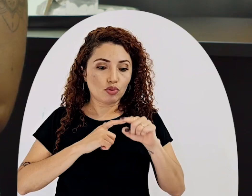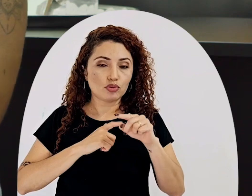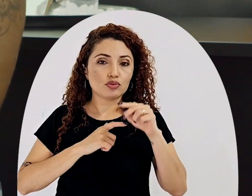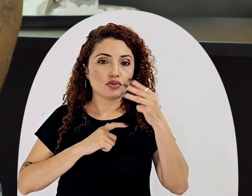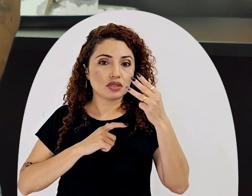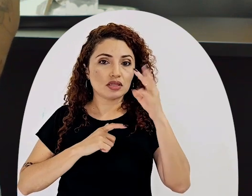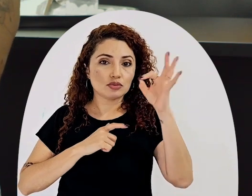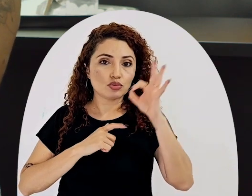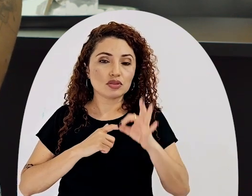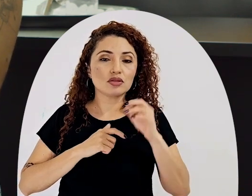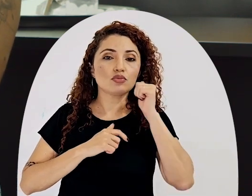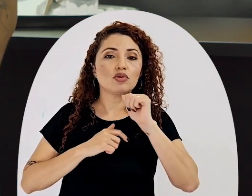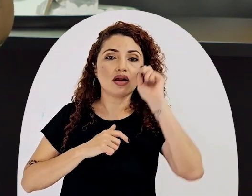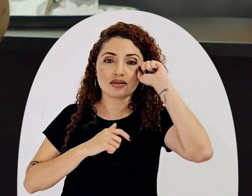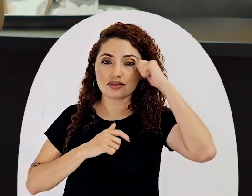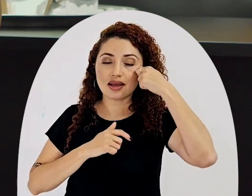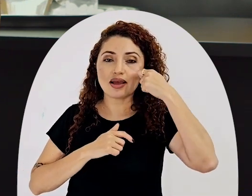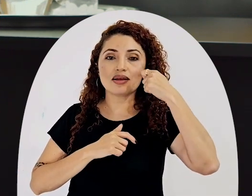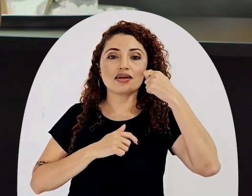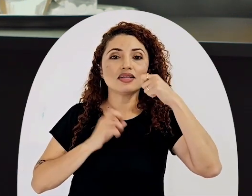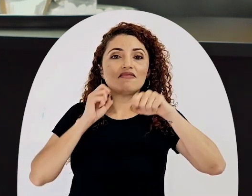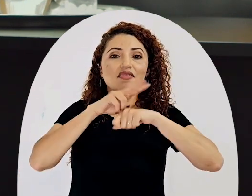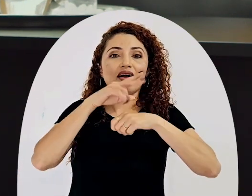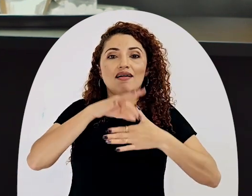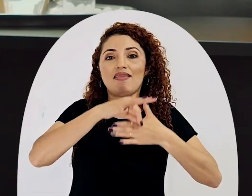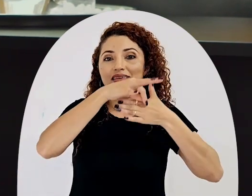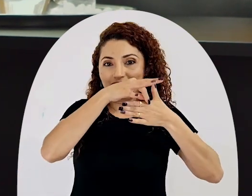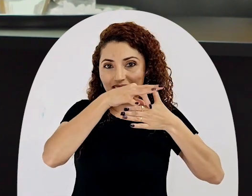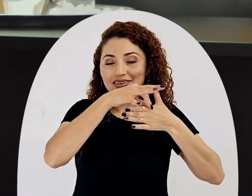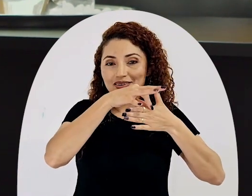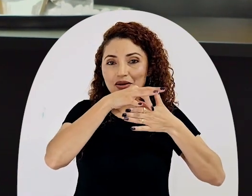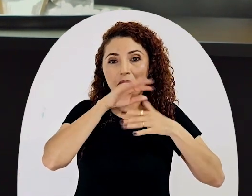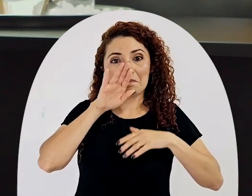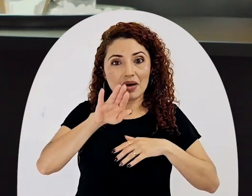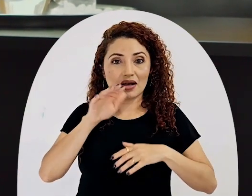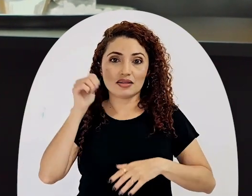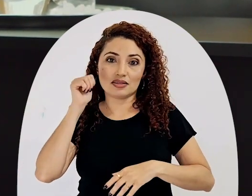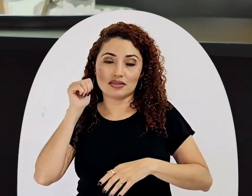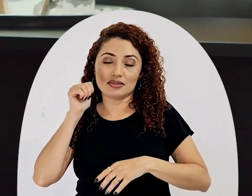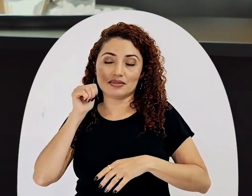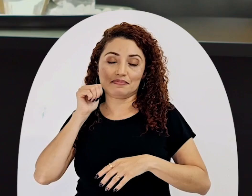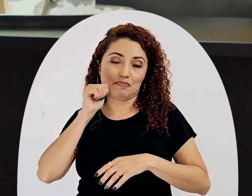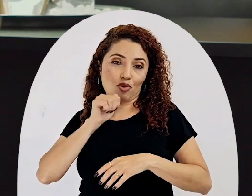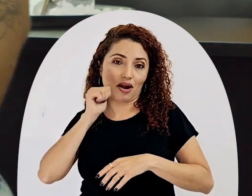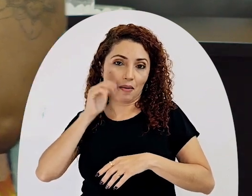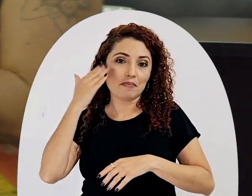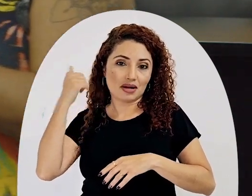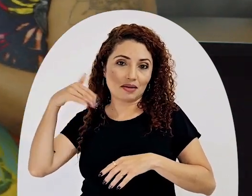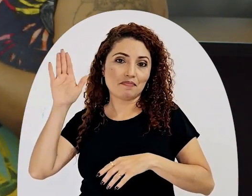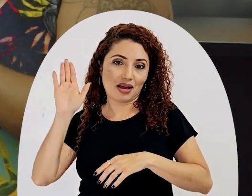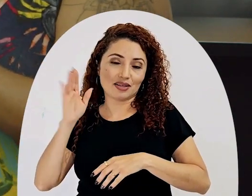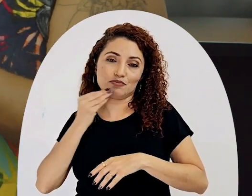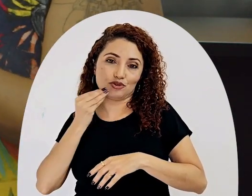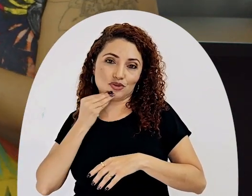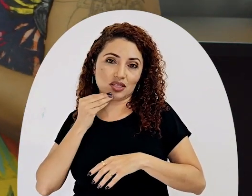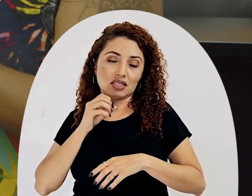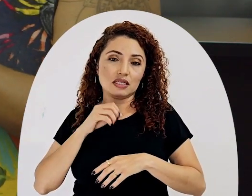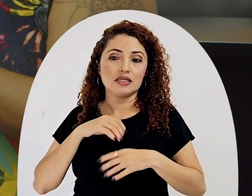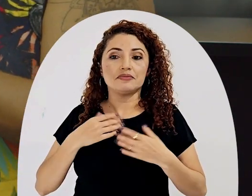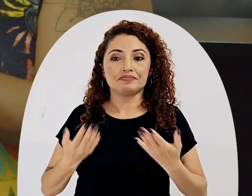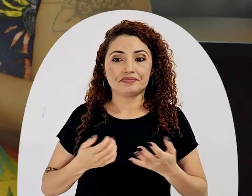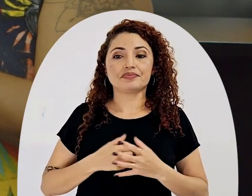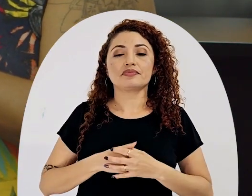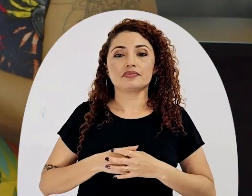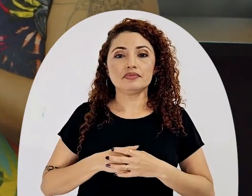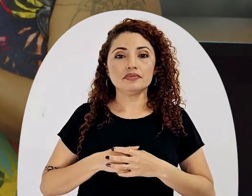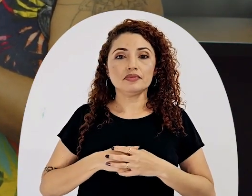cargos de liderança, em comparação às mulheres brancas. Se eu não tiver a intencionalidade, e não que as pessoas não